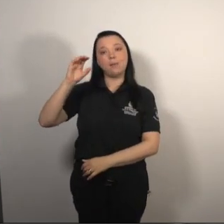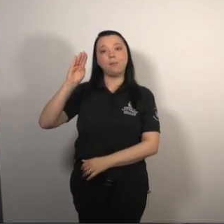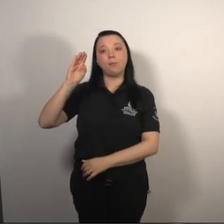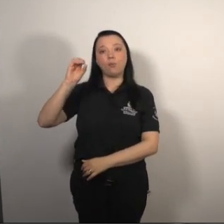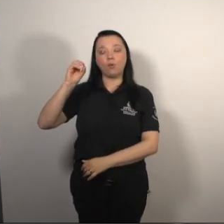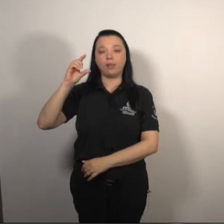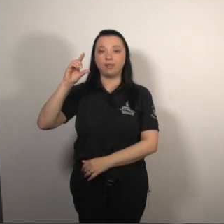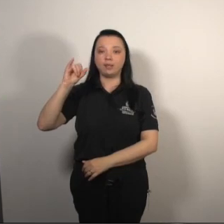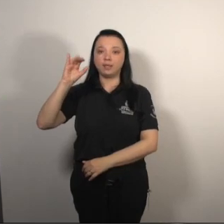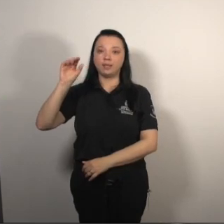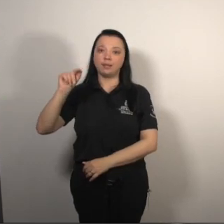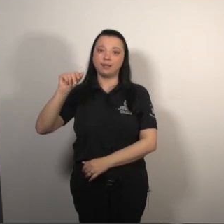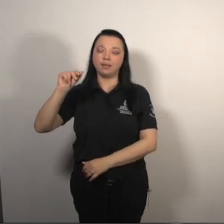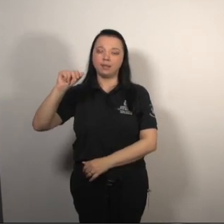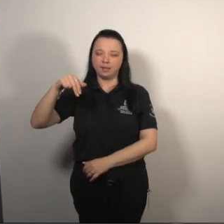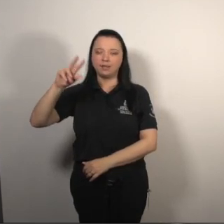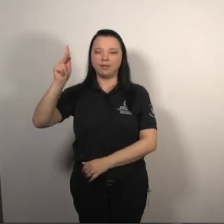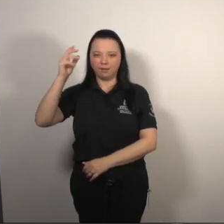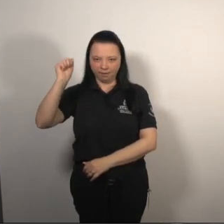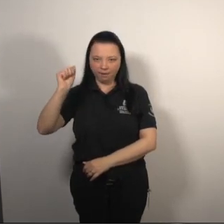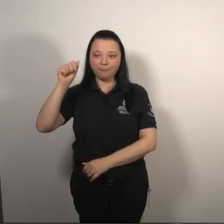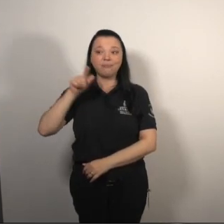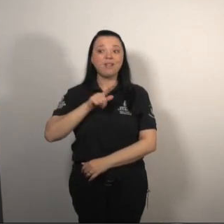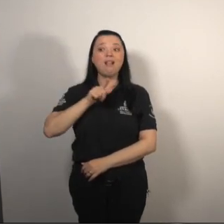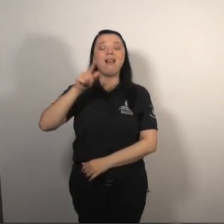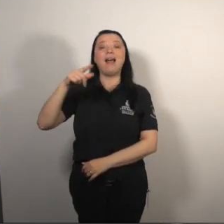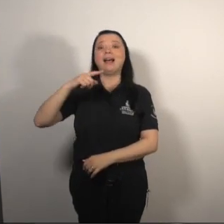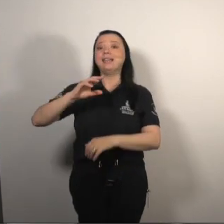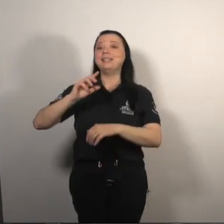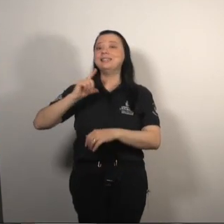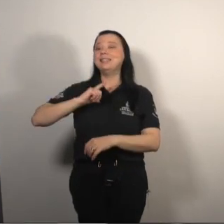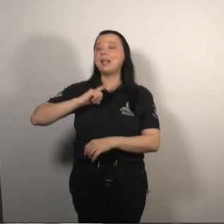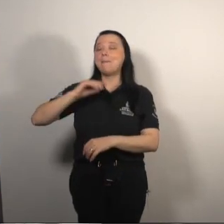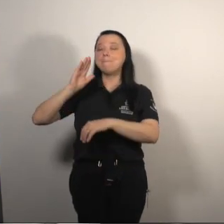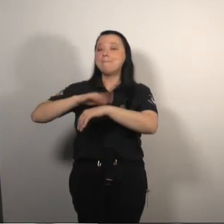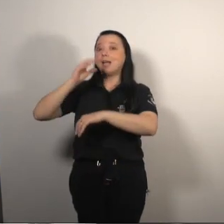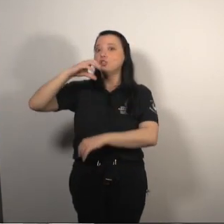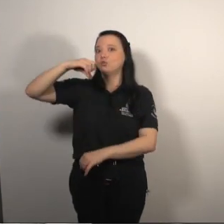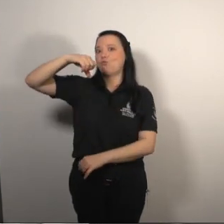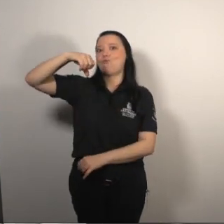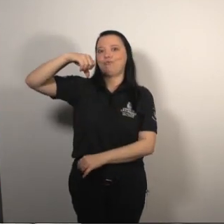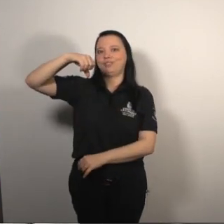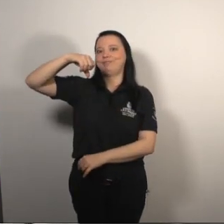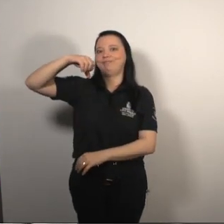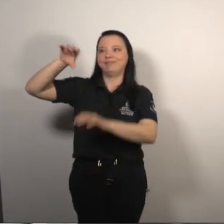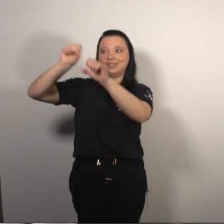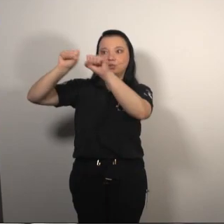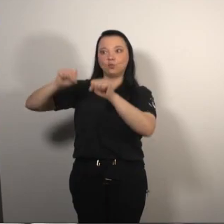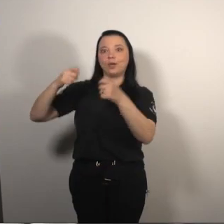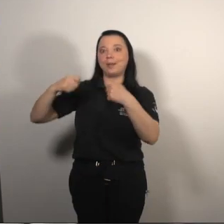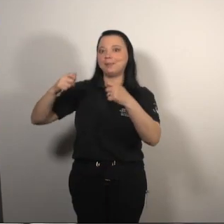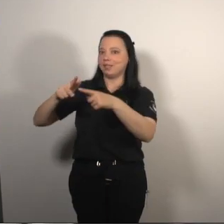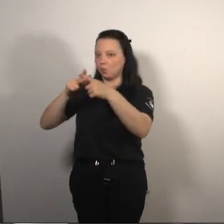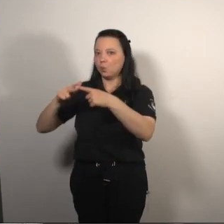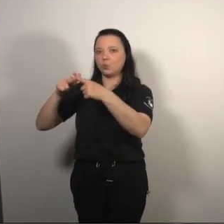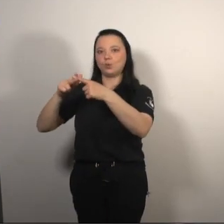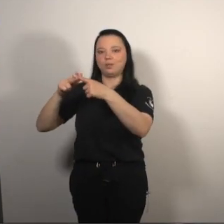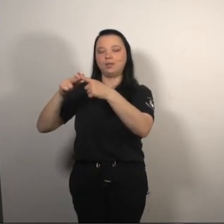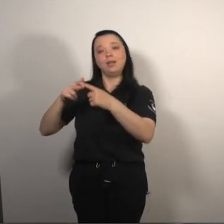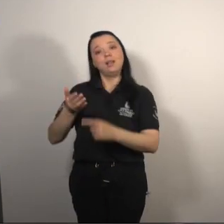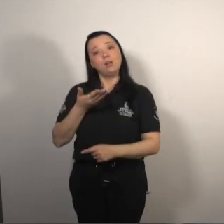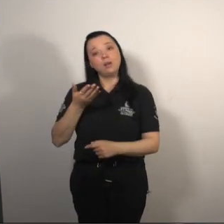9 unidades estruturais, e essas são baseadas nas nossas metas. Então, queria